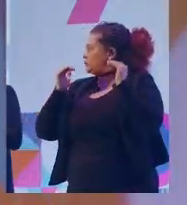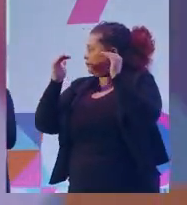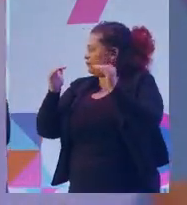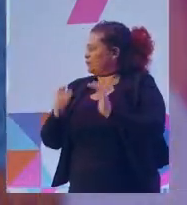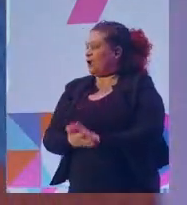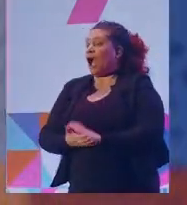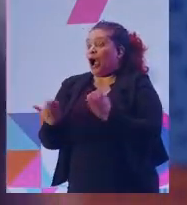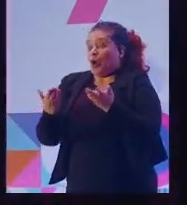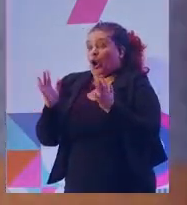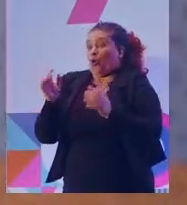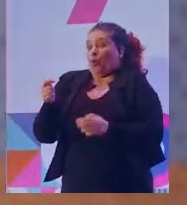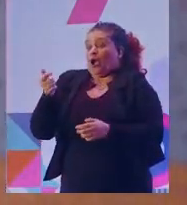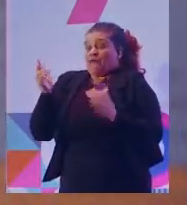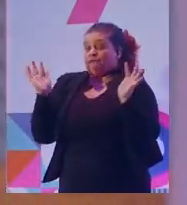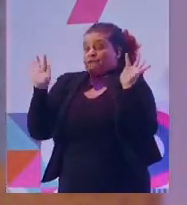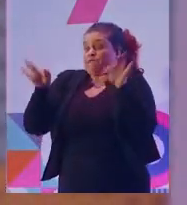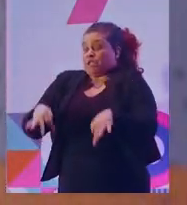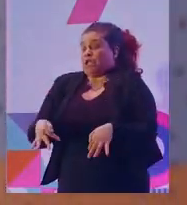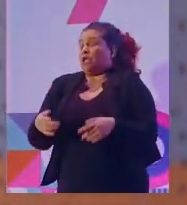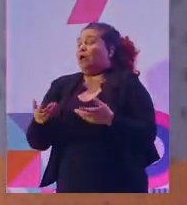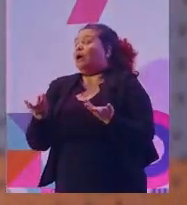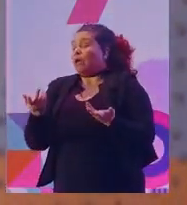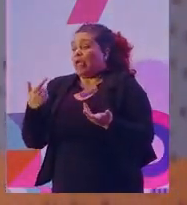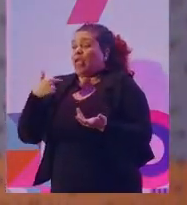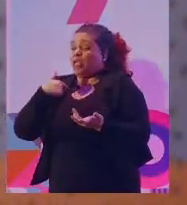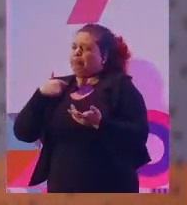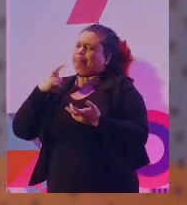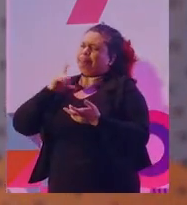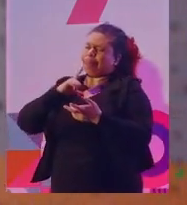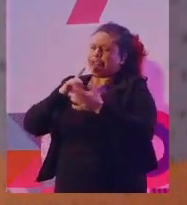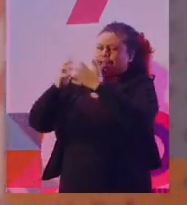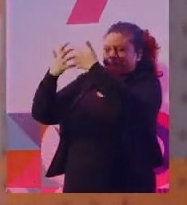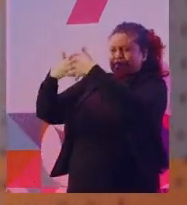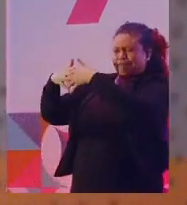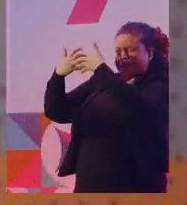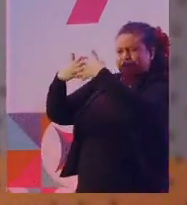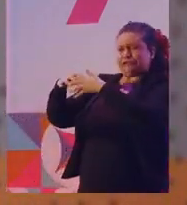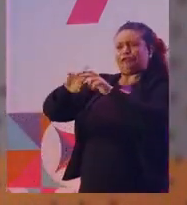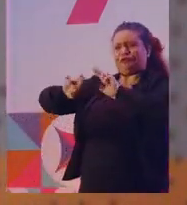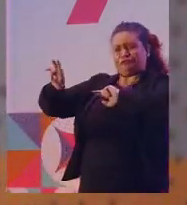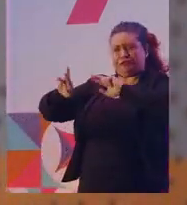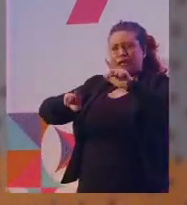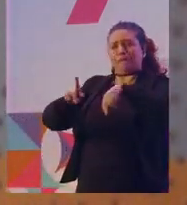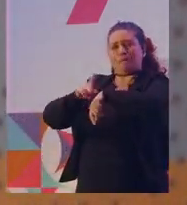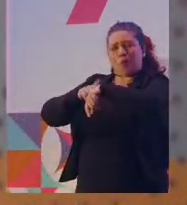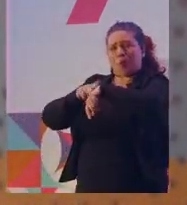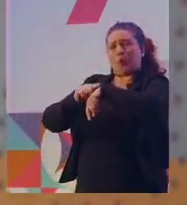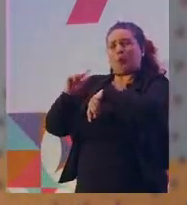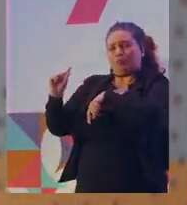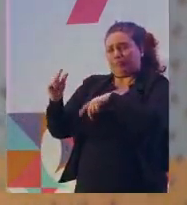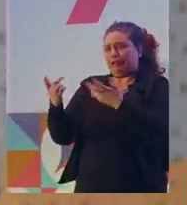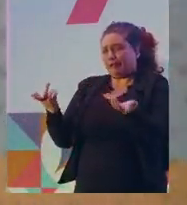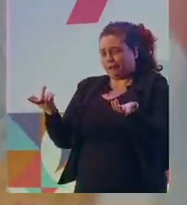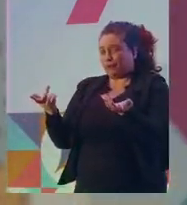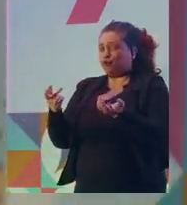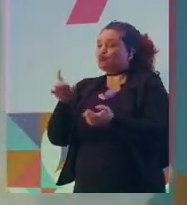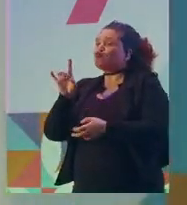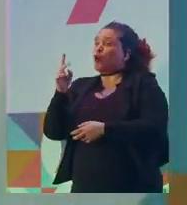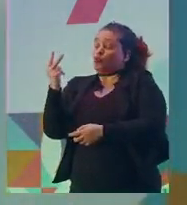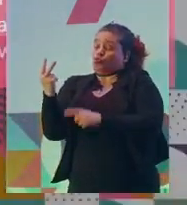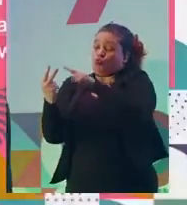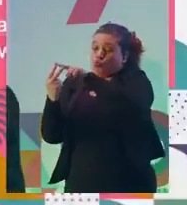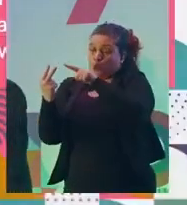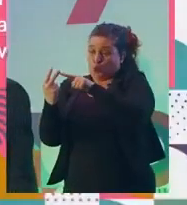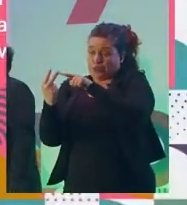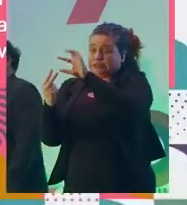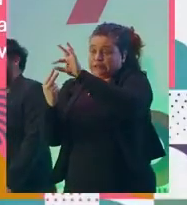Fechando, muitas reflexões temos em pouco tempo. Vamos ficar com dois apenas.